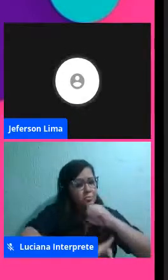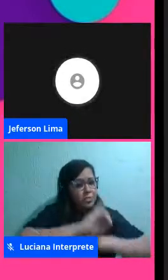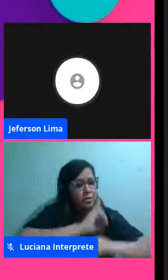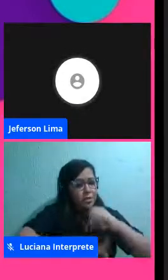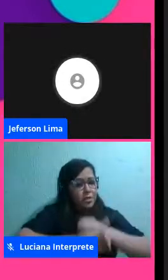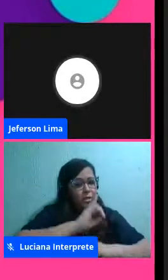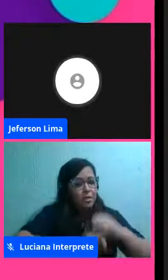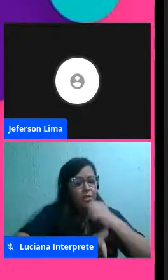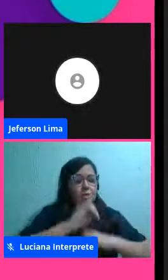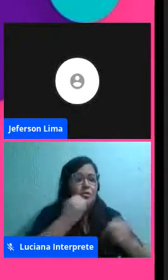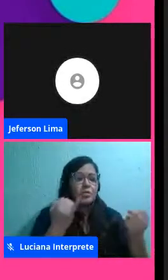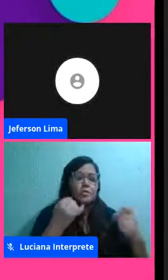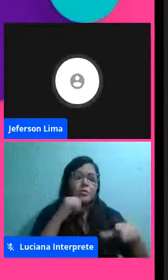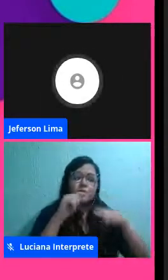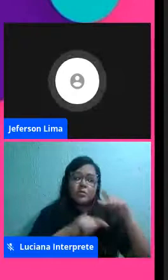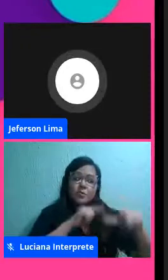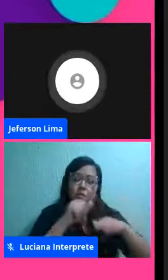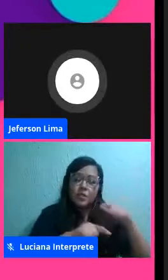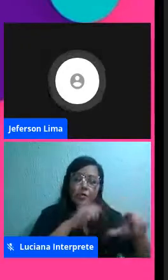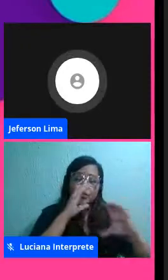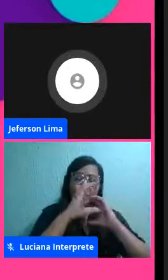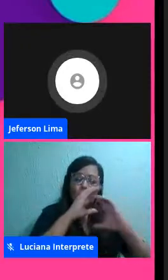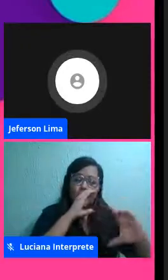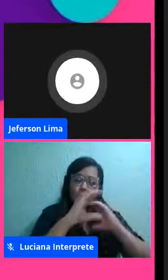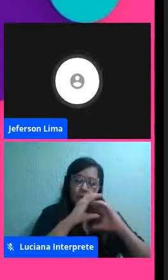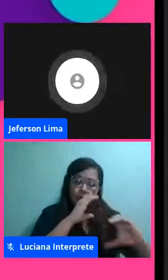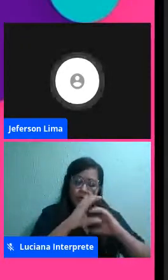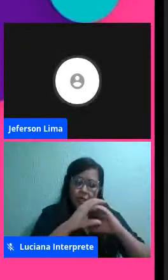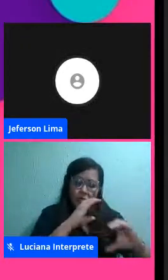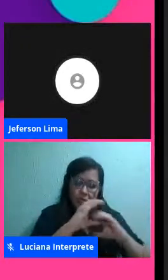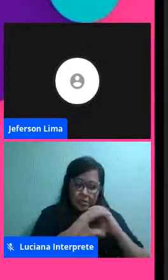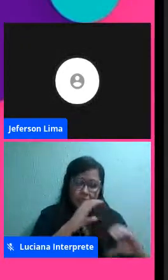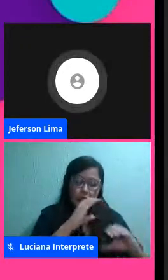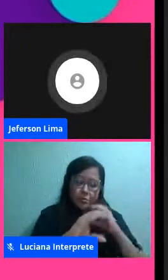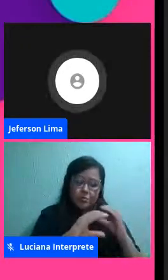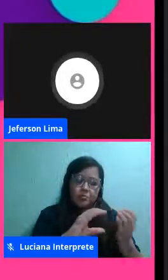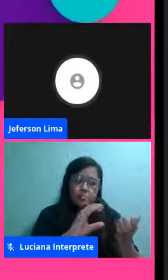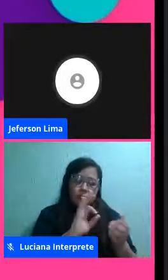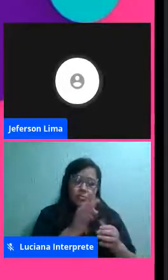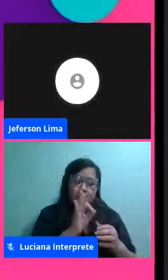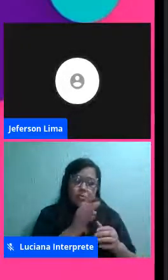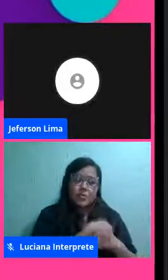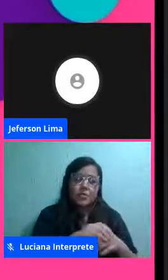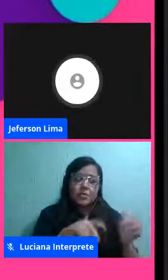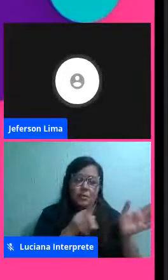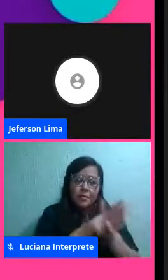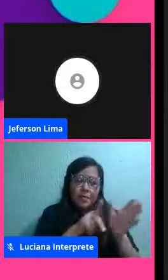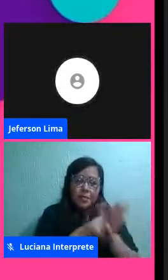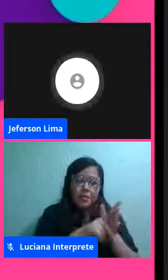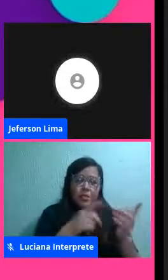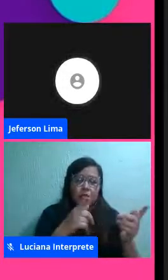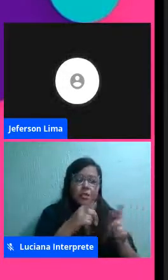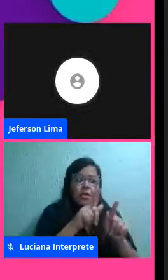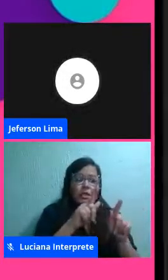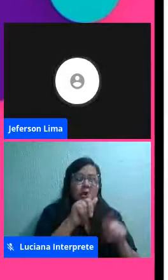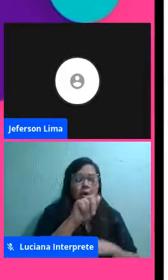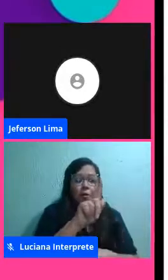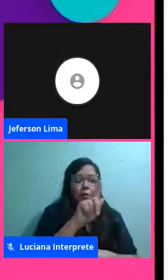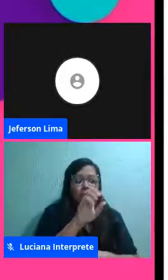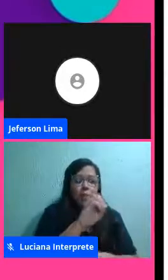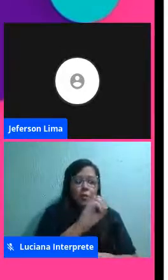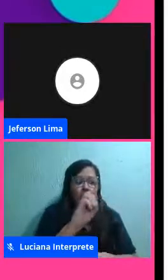serviço de comunicação lá, o Cloud IoT Core da Google. Então deixa eu até dar um pouquinho mais de zoom aqui,